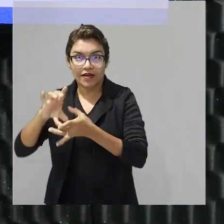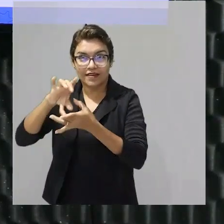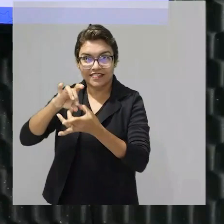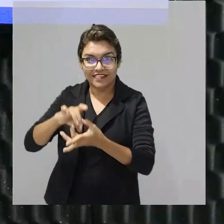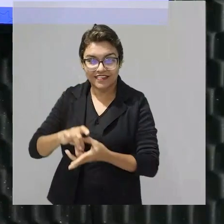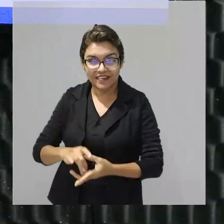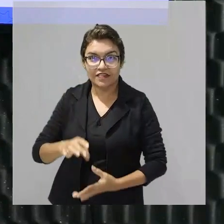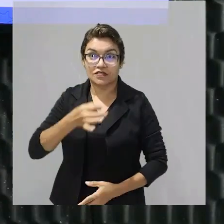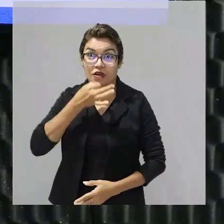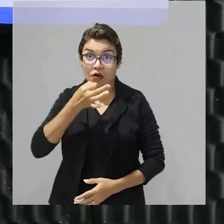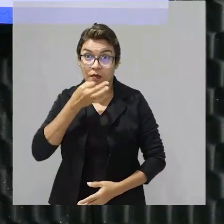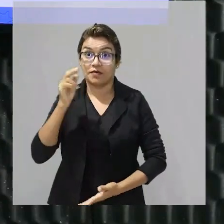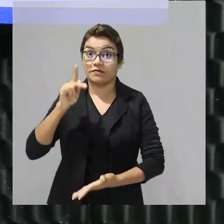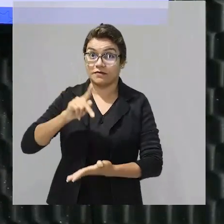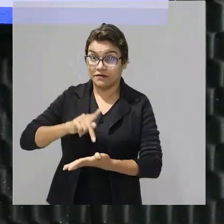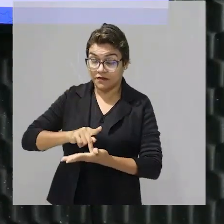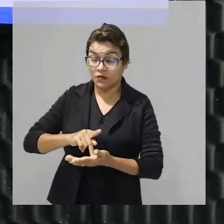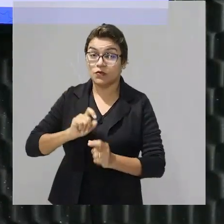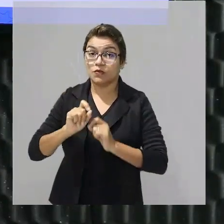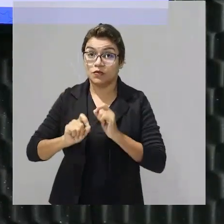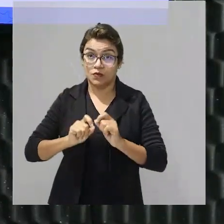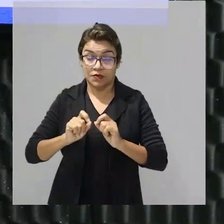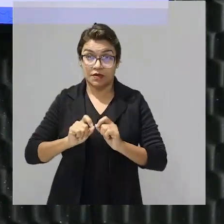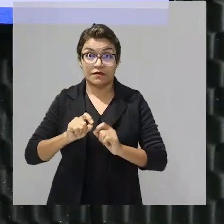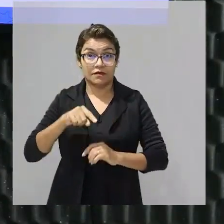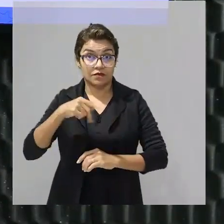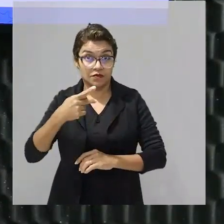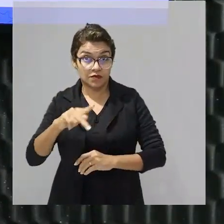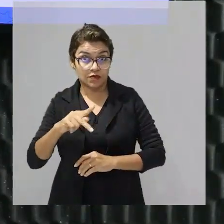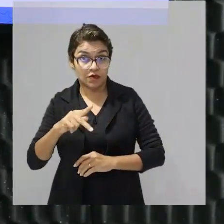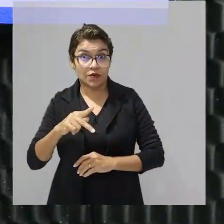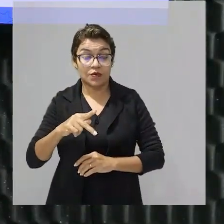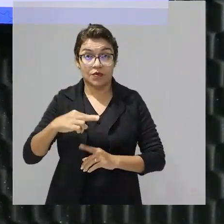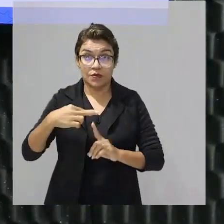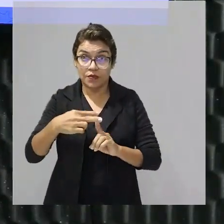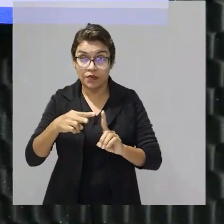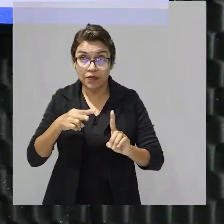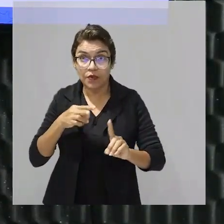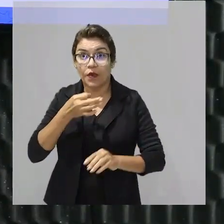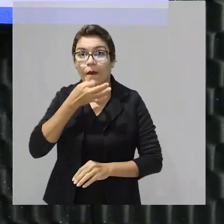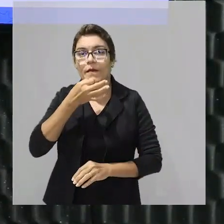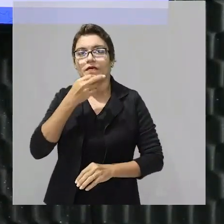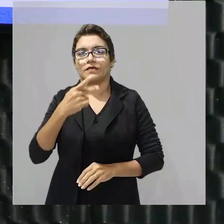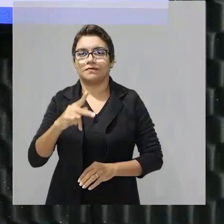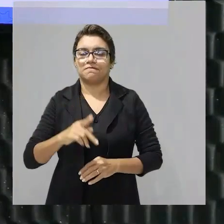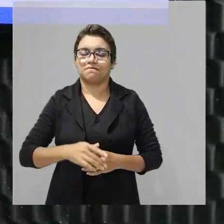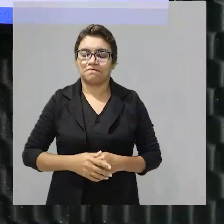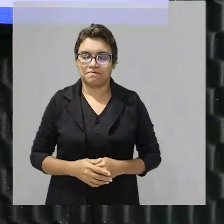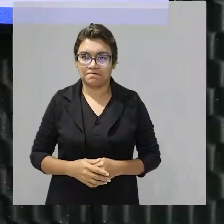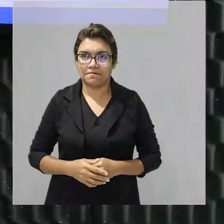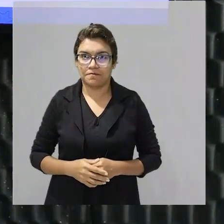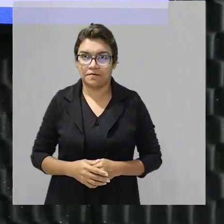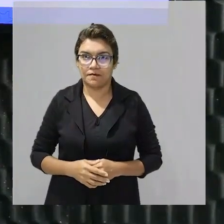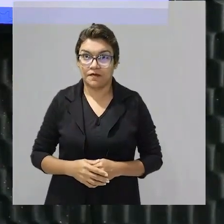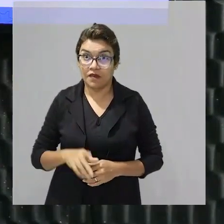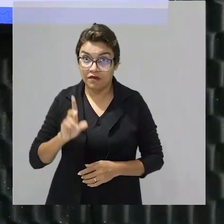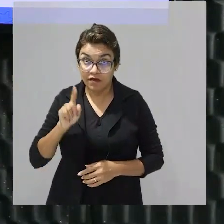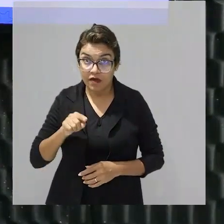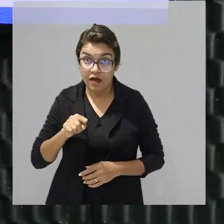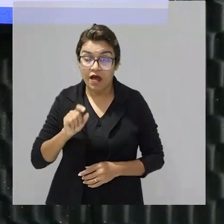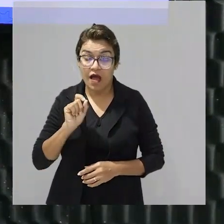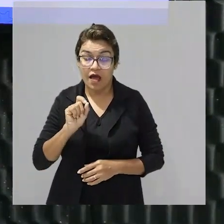formal da língua portuguesa sobre o tema democratização do acesso ao cinema no Brasil,